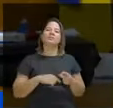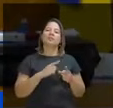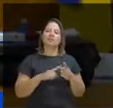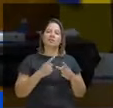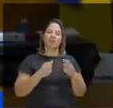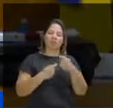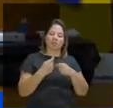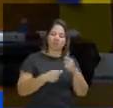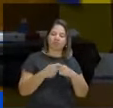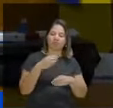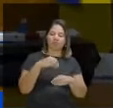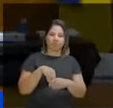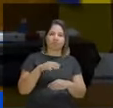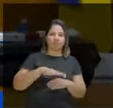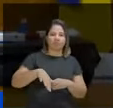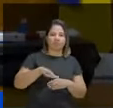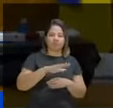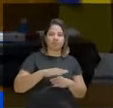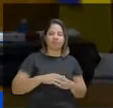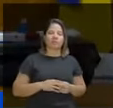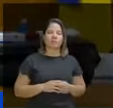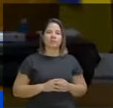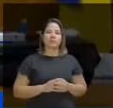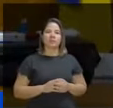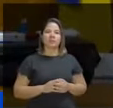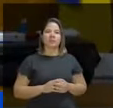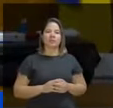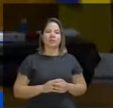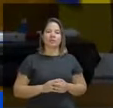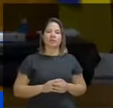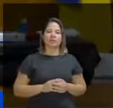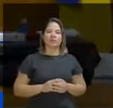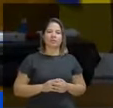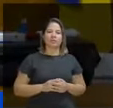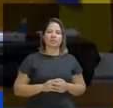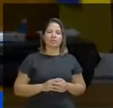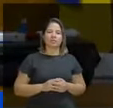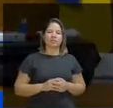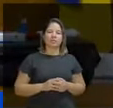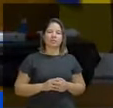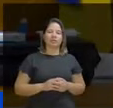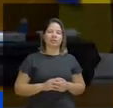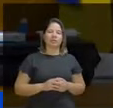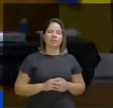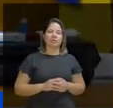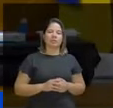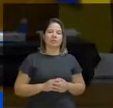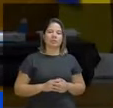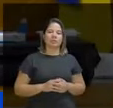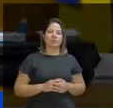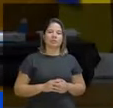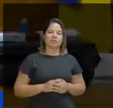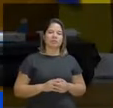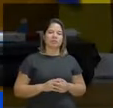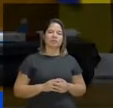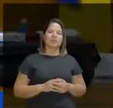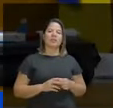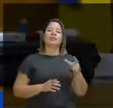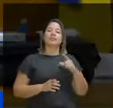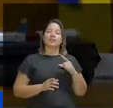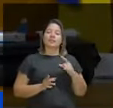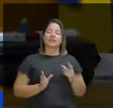administrativa, e a Corregedoria, a gestão judicial, aquela nossa atividade